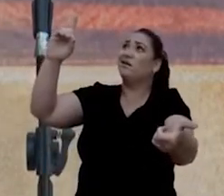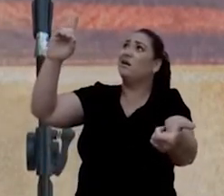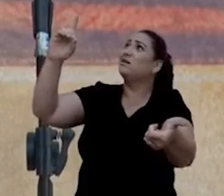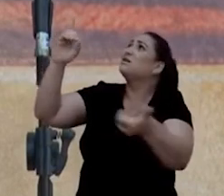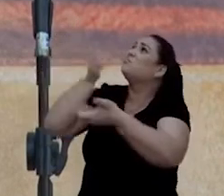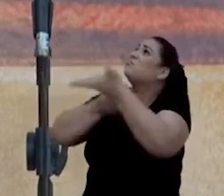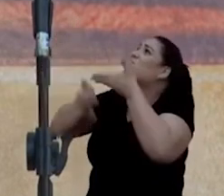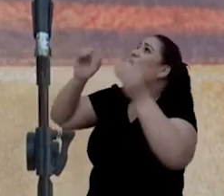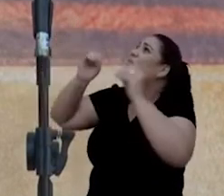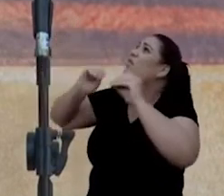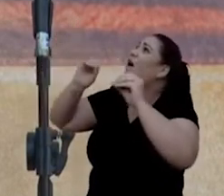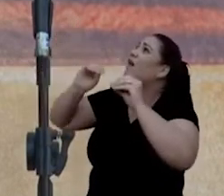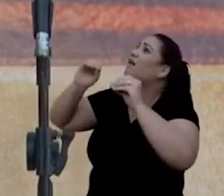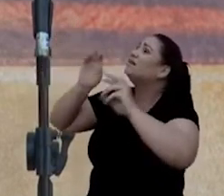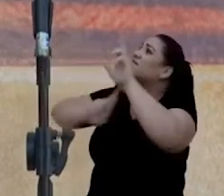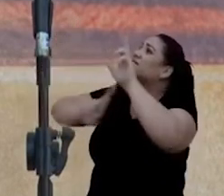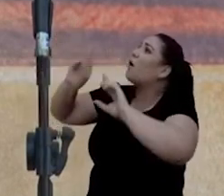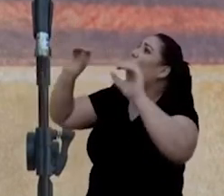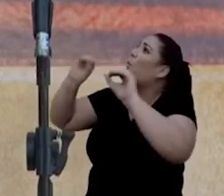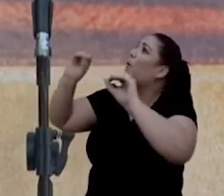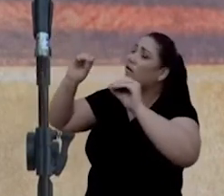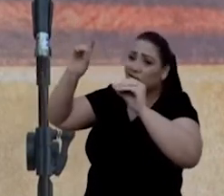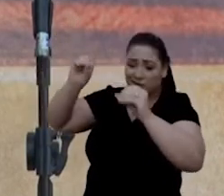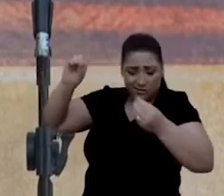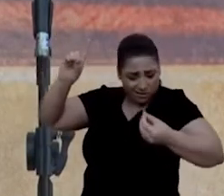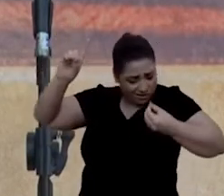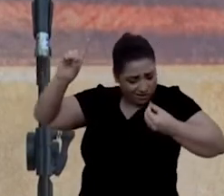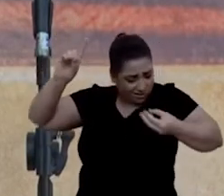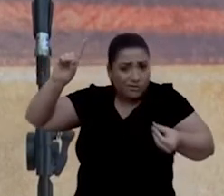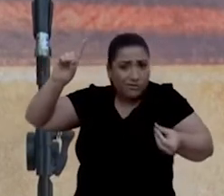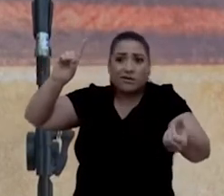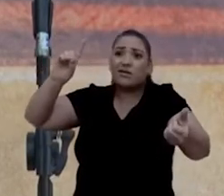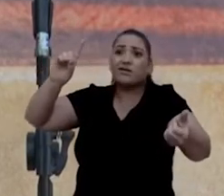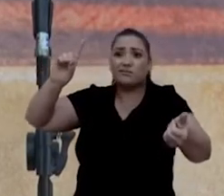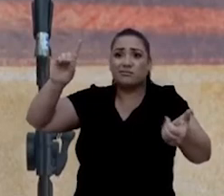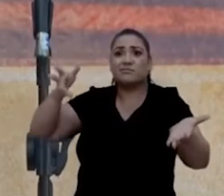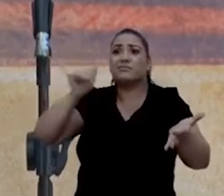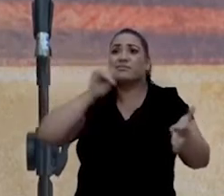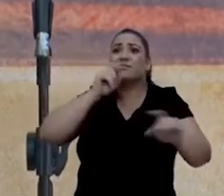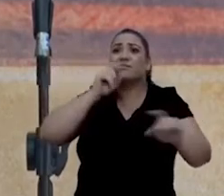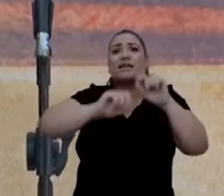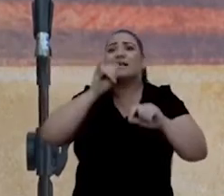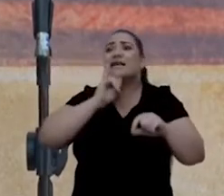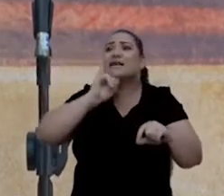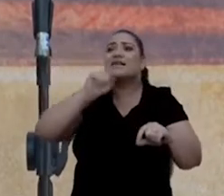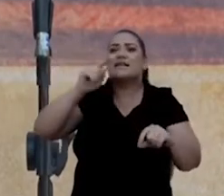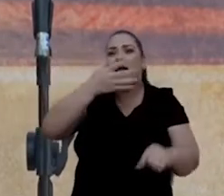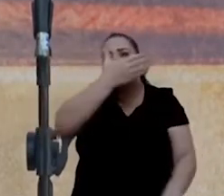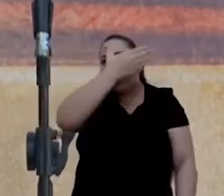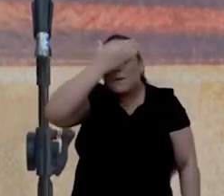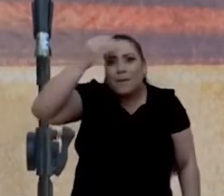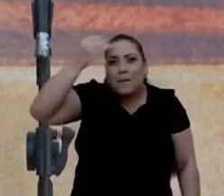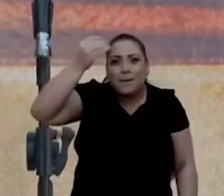ele não permitiu que as suas pegadas fossem apagadas desse mundo essas digitais faz em borradas e que a sua memória fosse